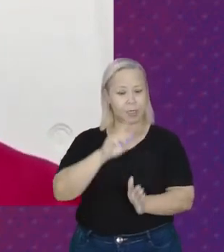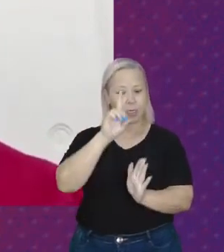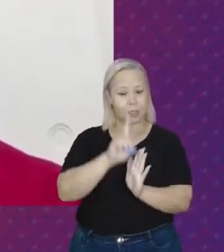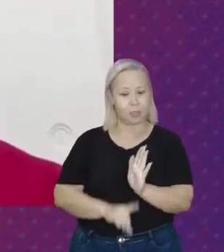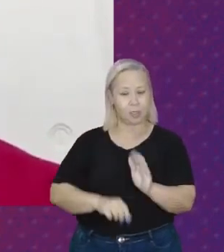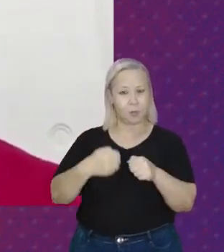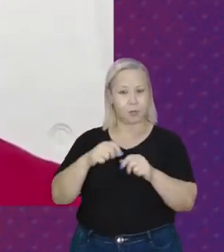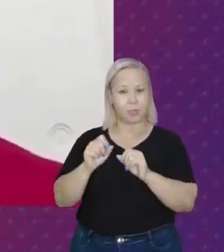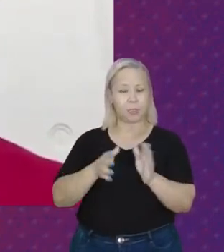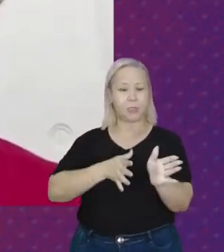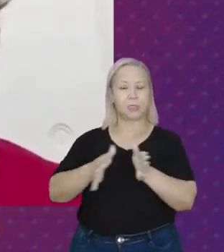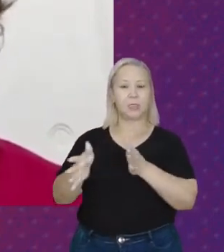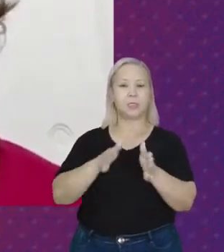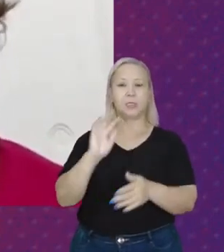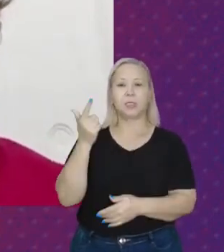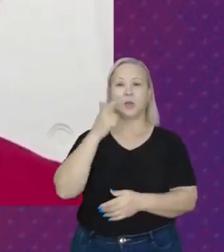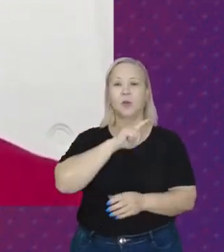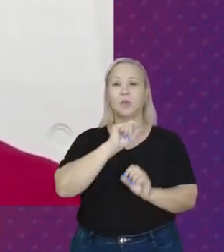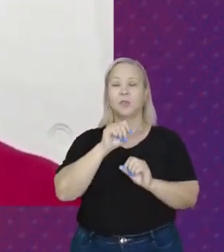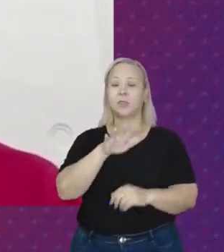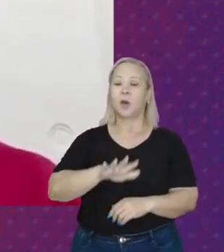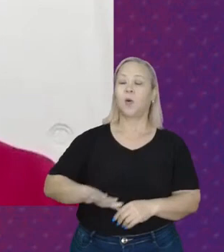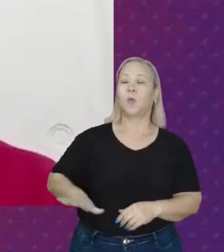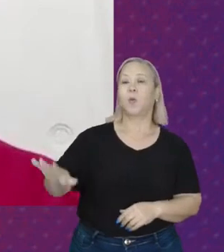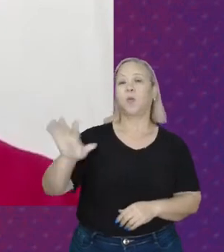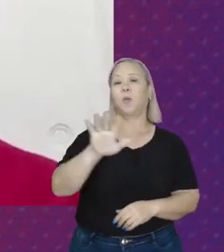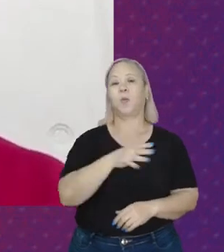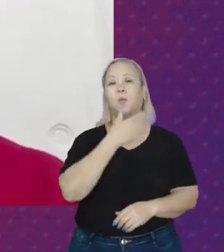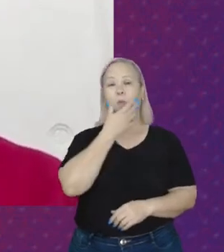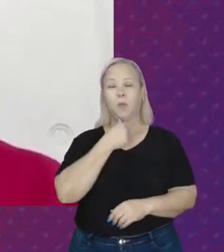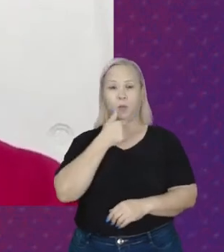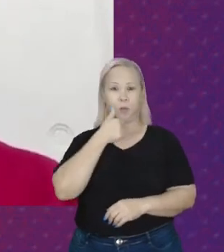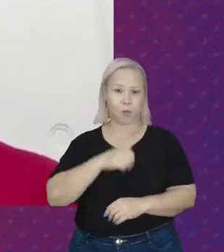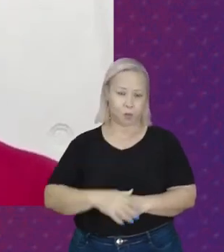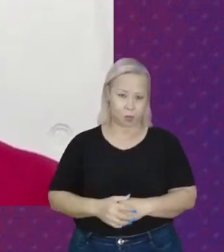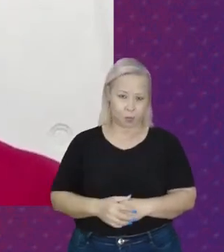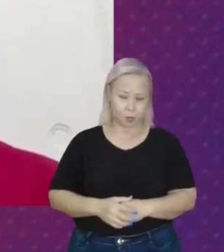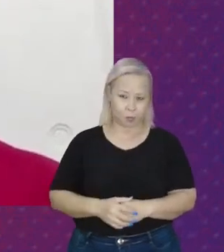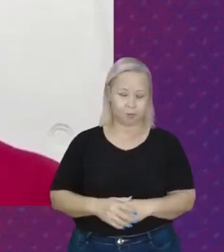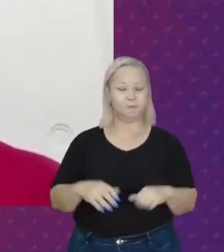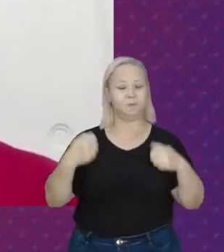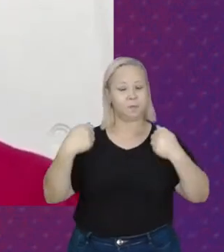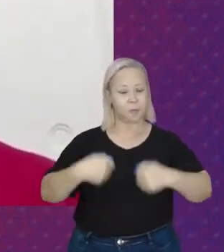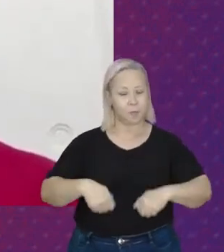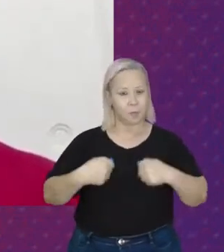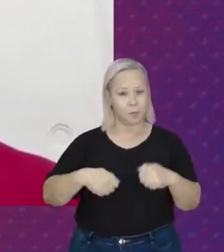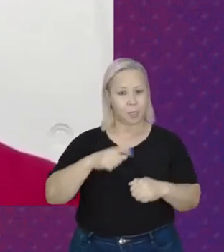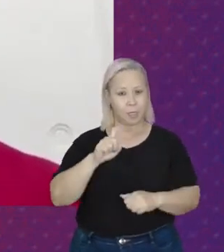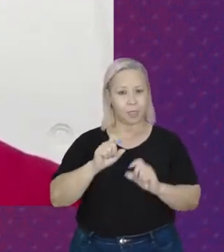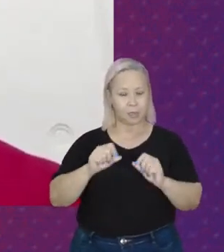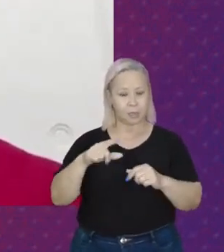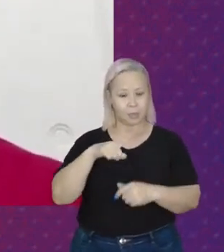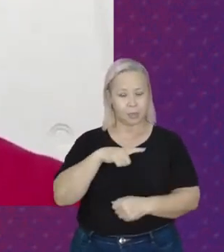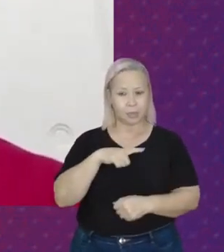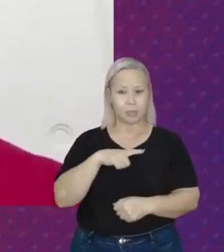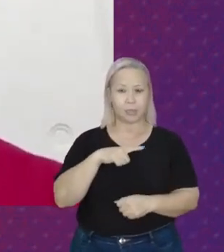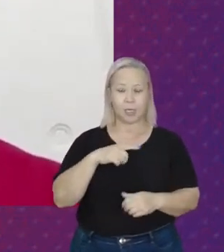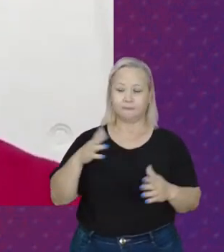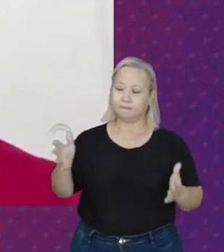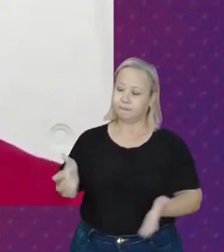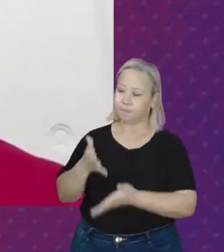ser acessada por todos e por todas, deve ter um